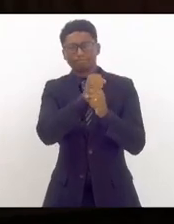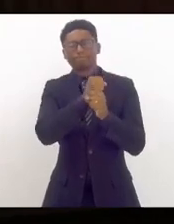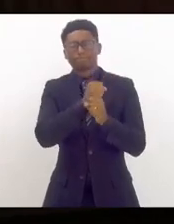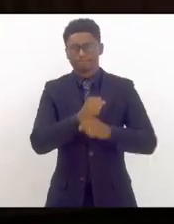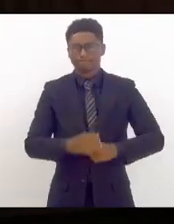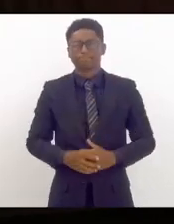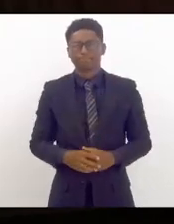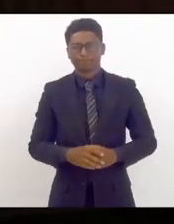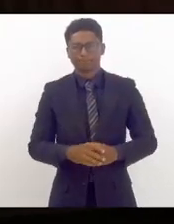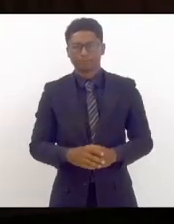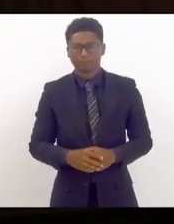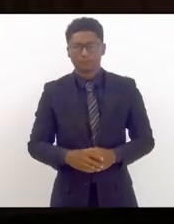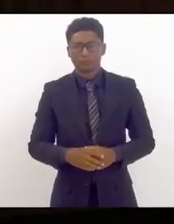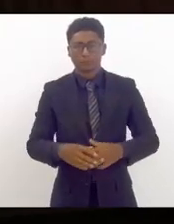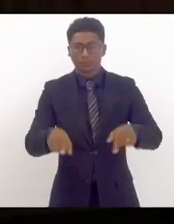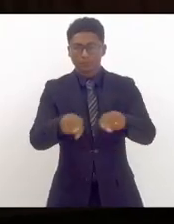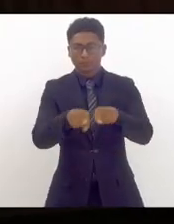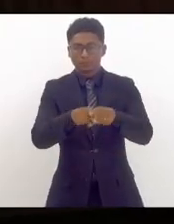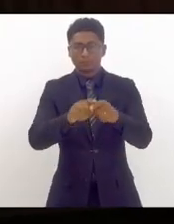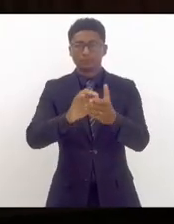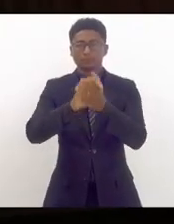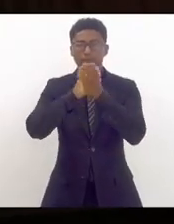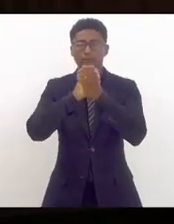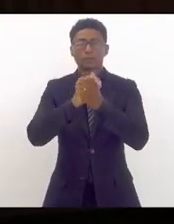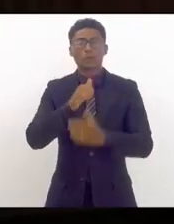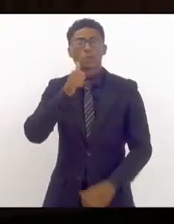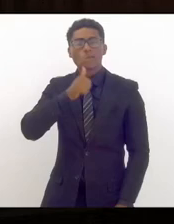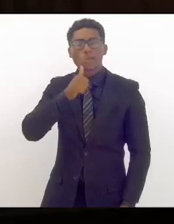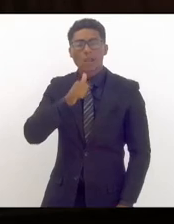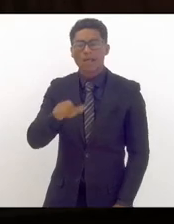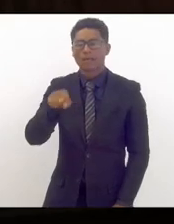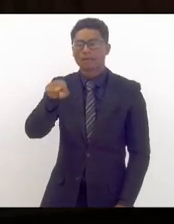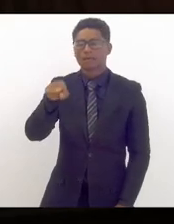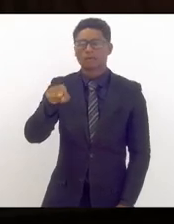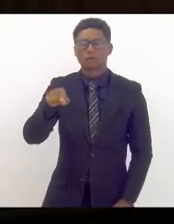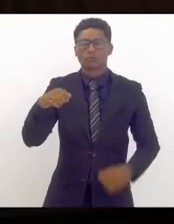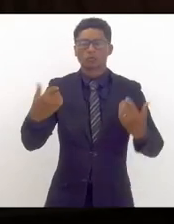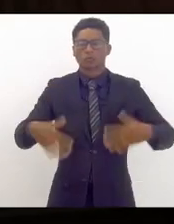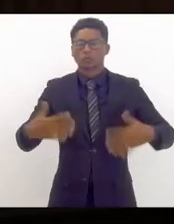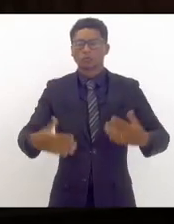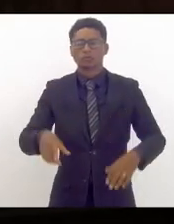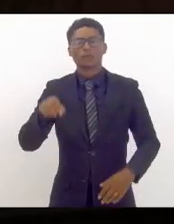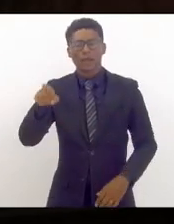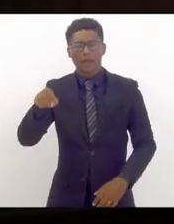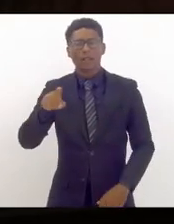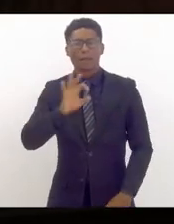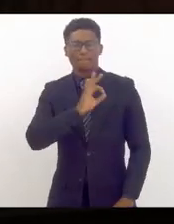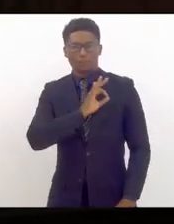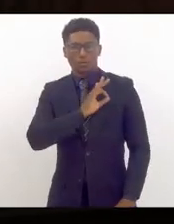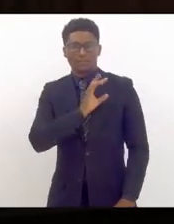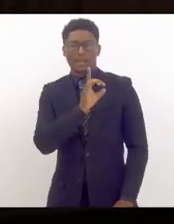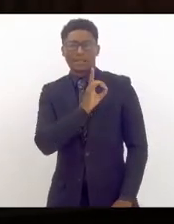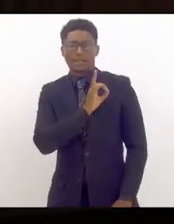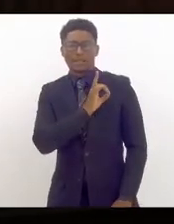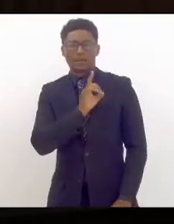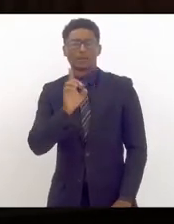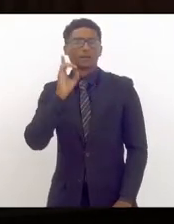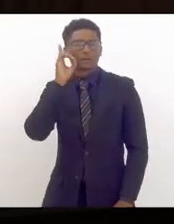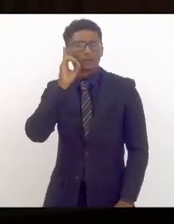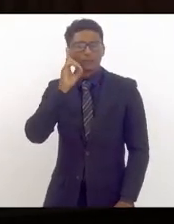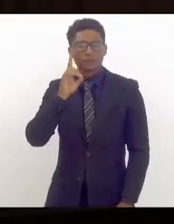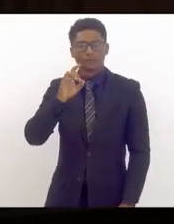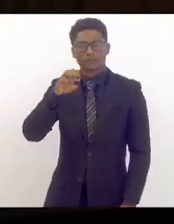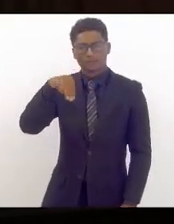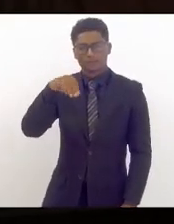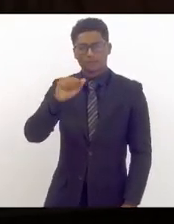Queria cumprimentar essa mulher guerreira, delegada de polícia, deputada Marta Rocha,